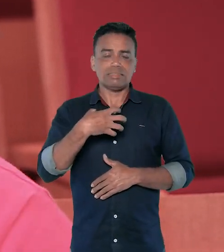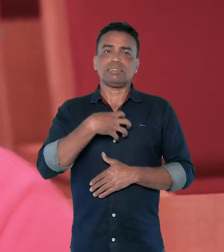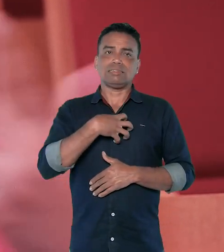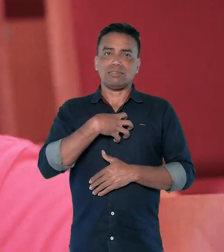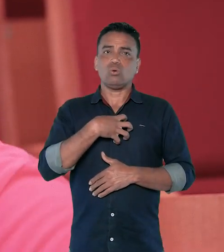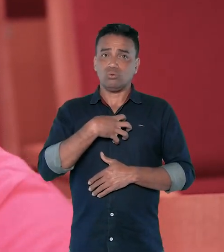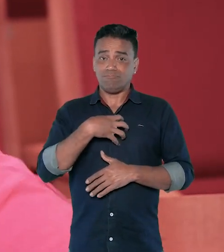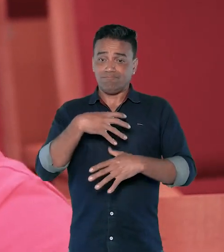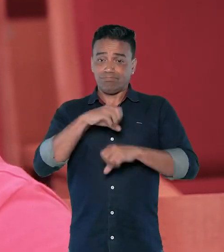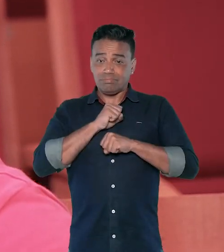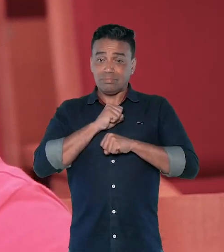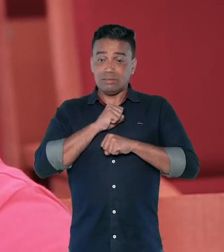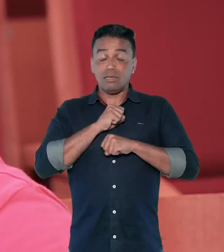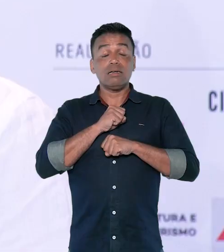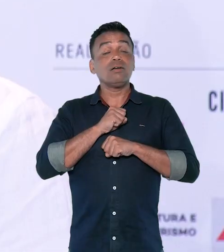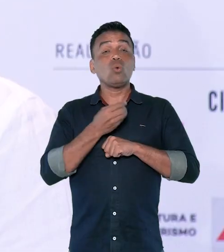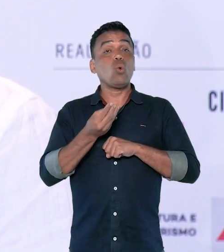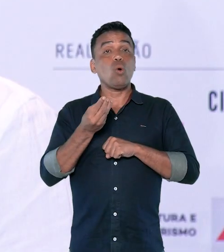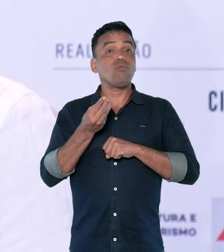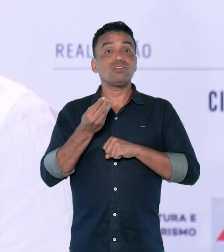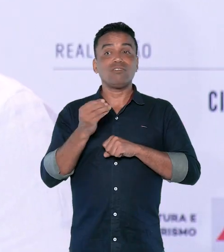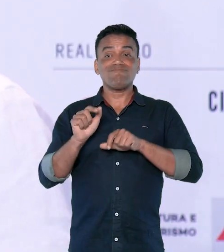sensação e de que modo você lidou com ela?